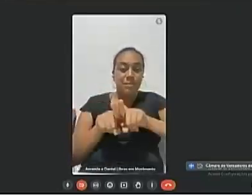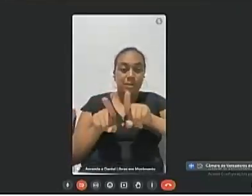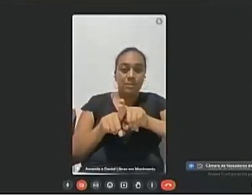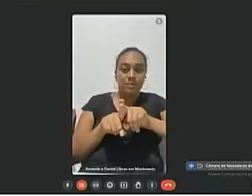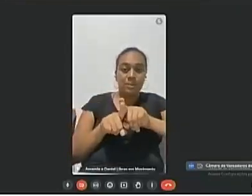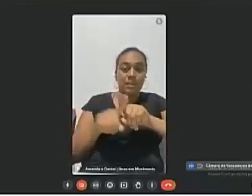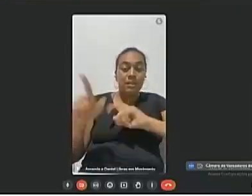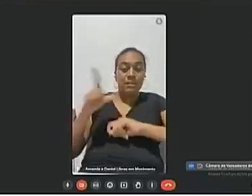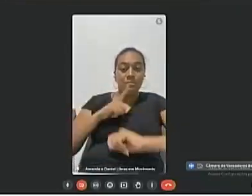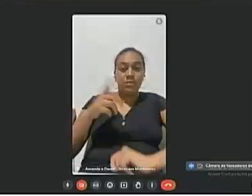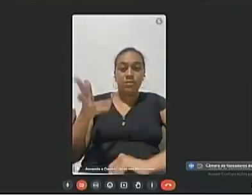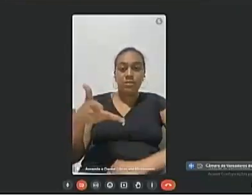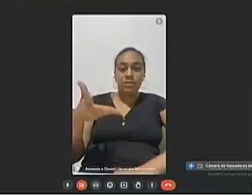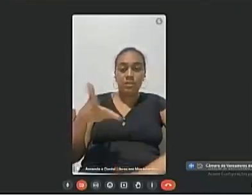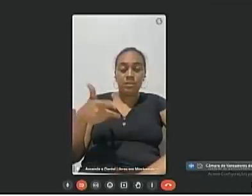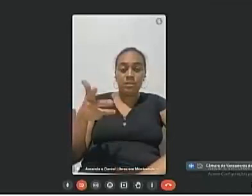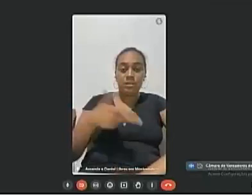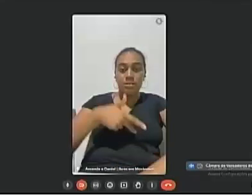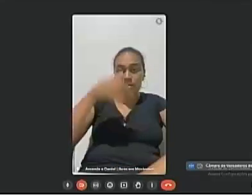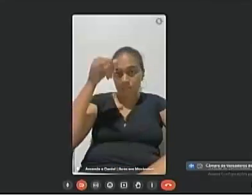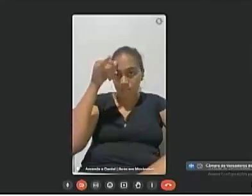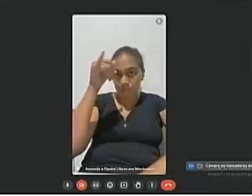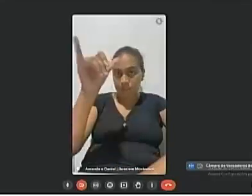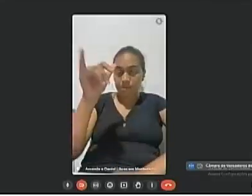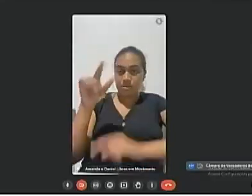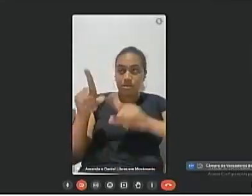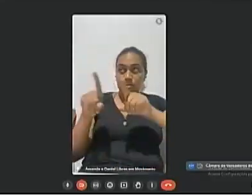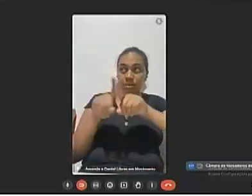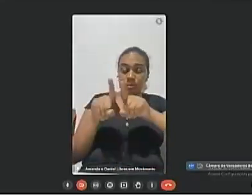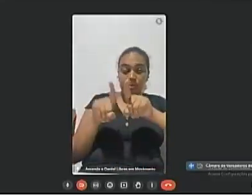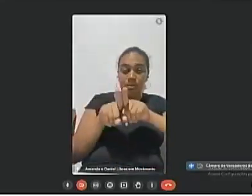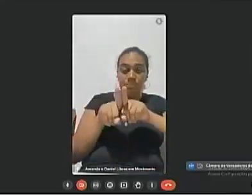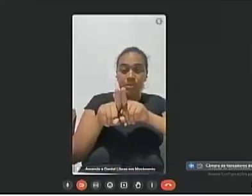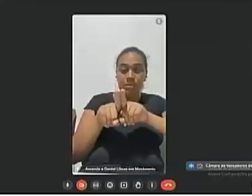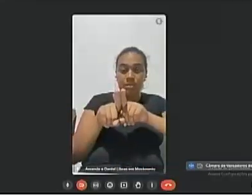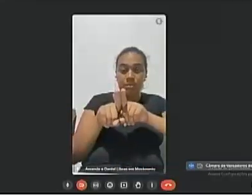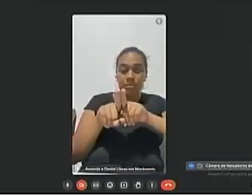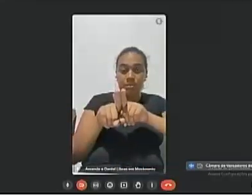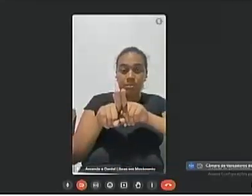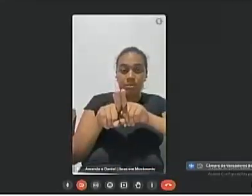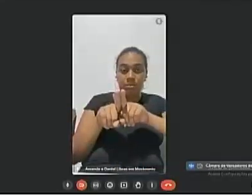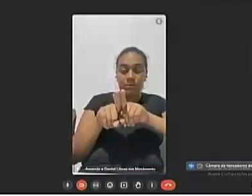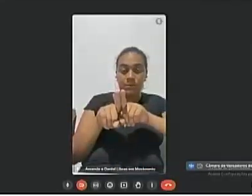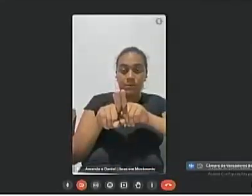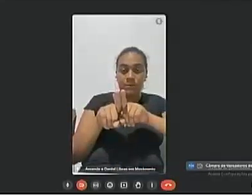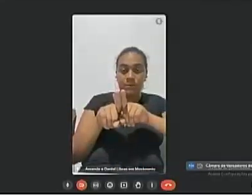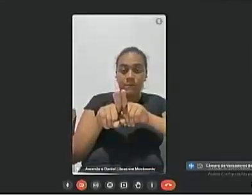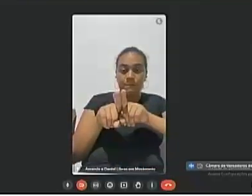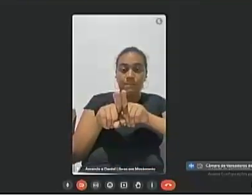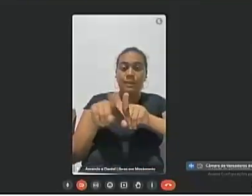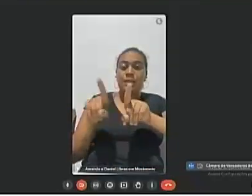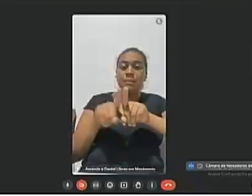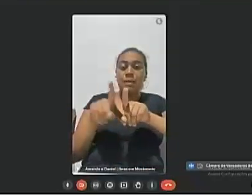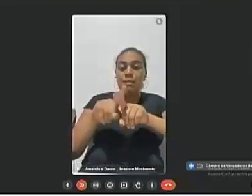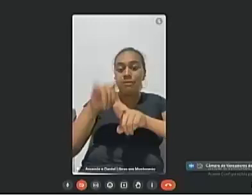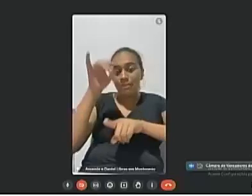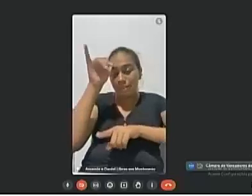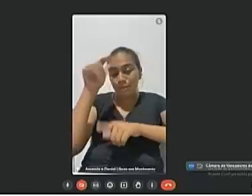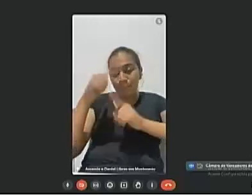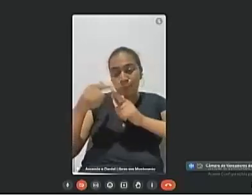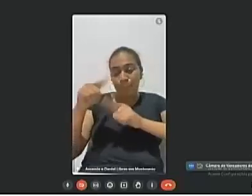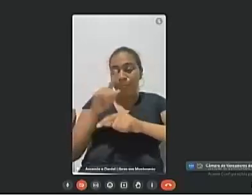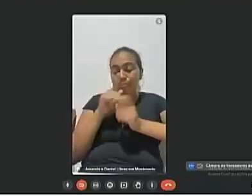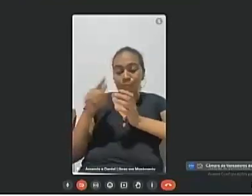mantendo a aceleração, evitando a curva, evitando o mergulho do fluxo do rio nas partes